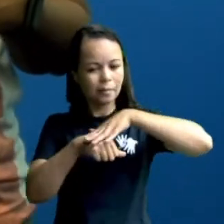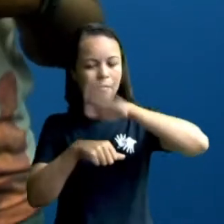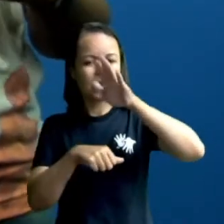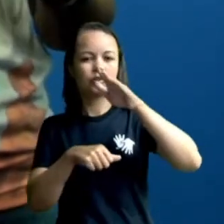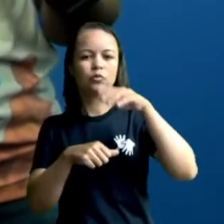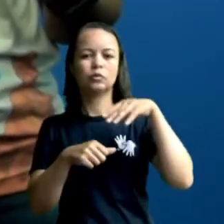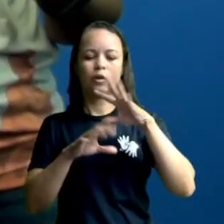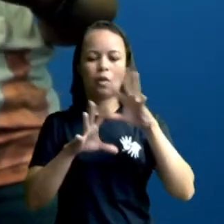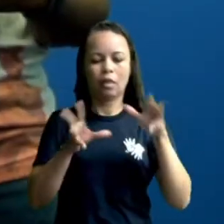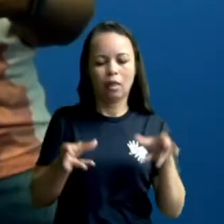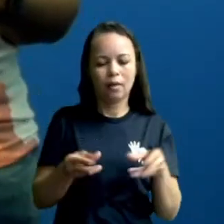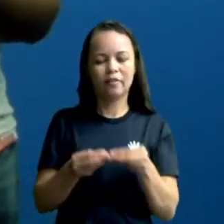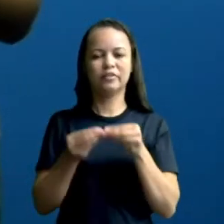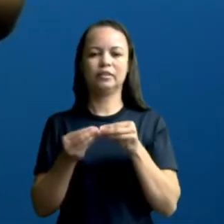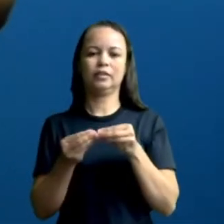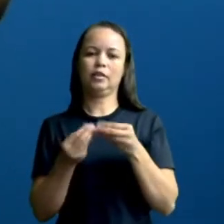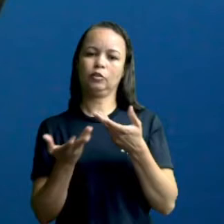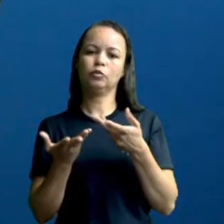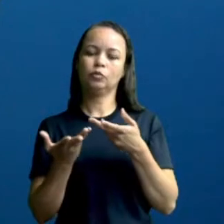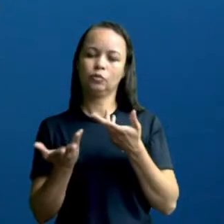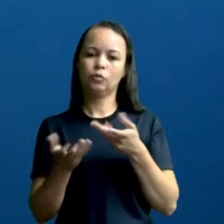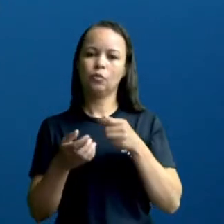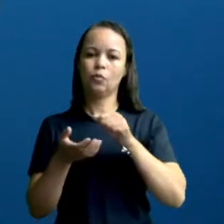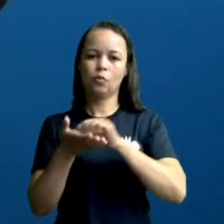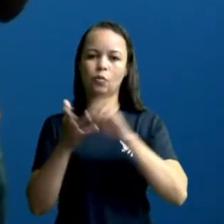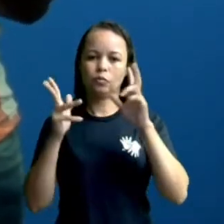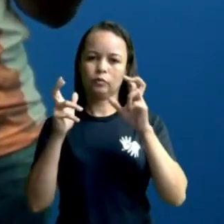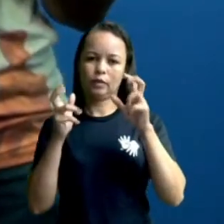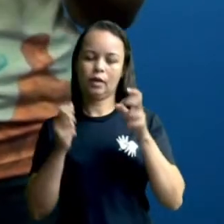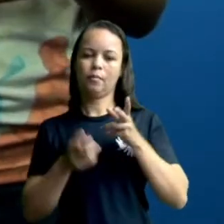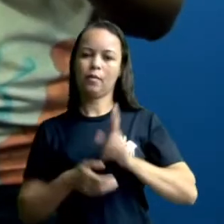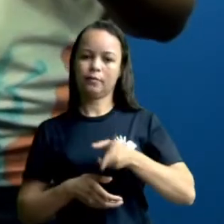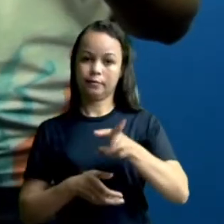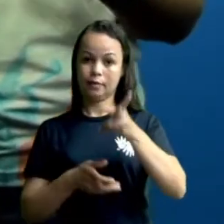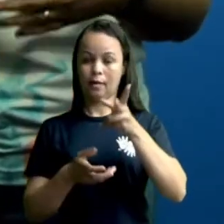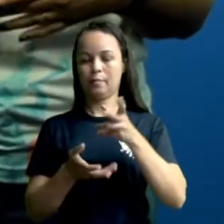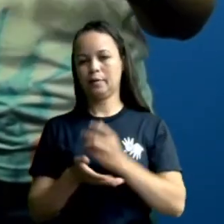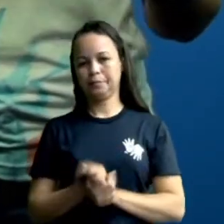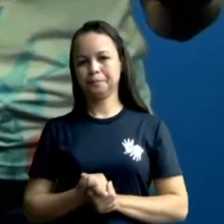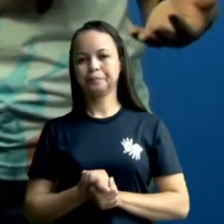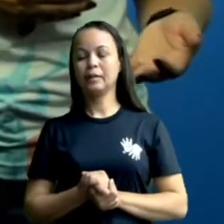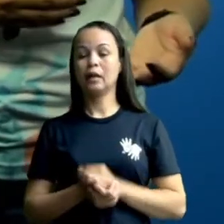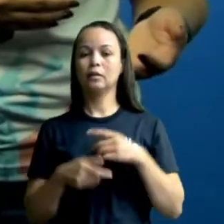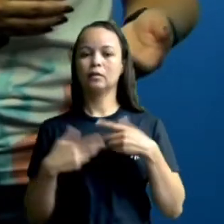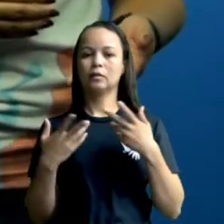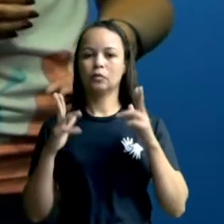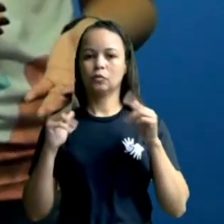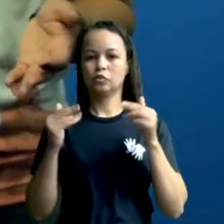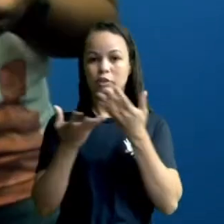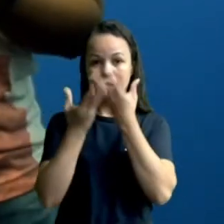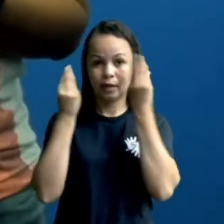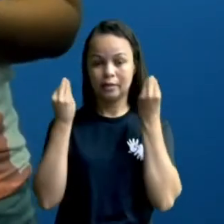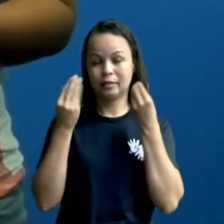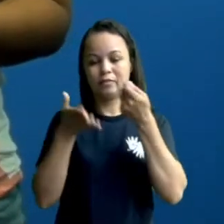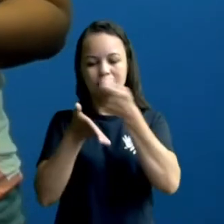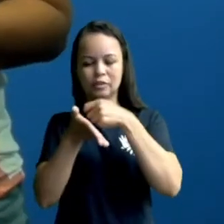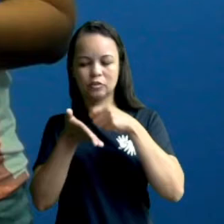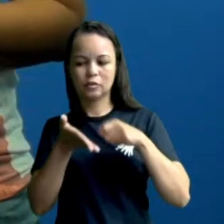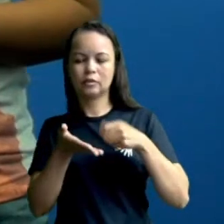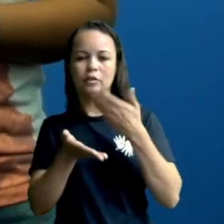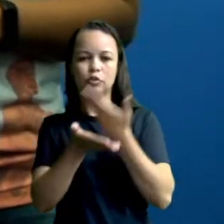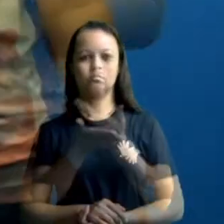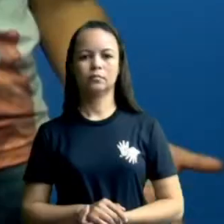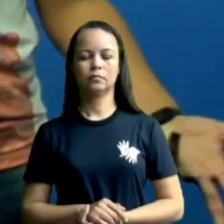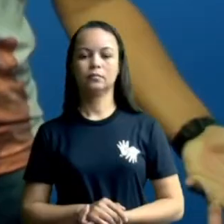está revisando o assunto com frequência, tá bom? Então, não deixem de fazer suas anotações e